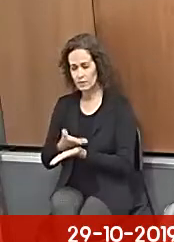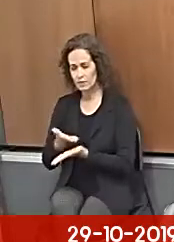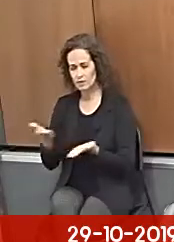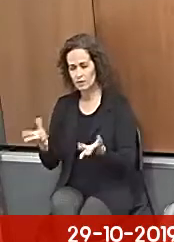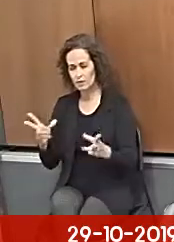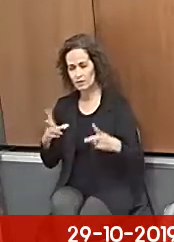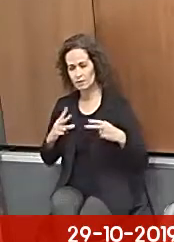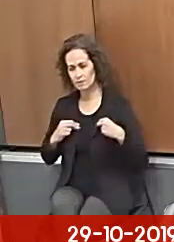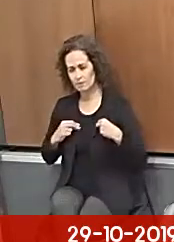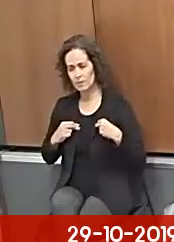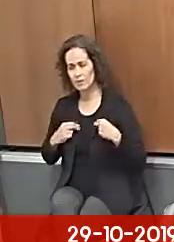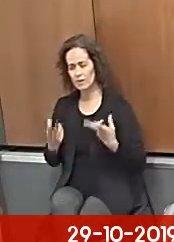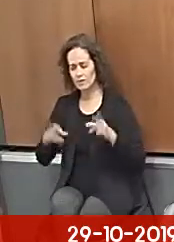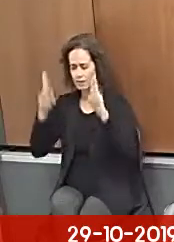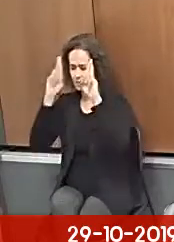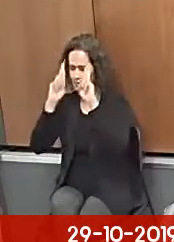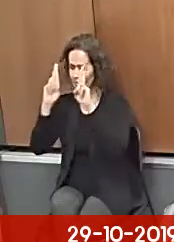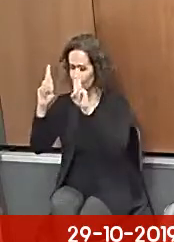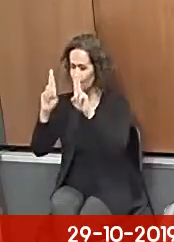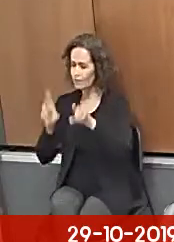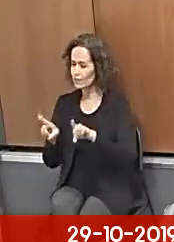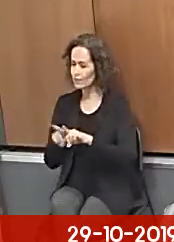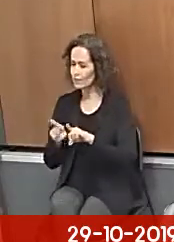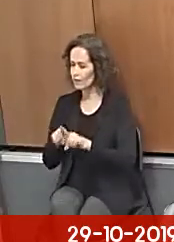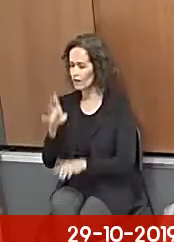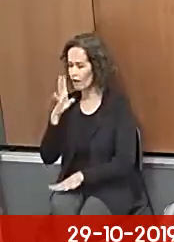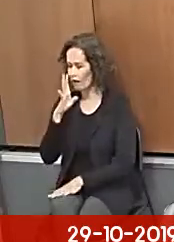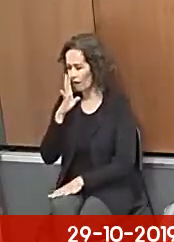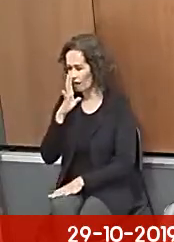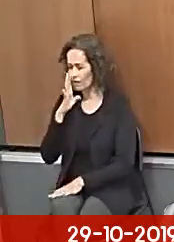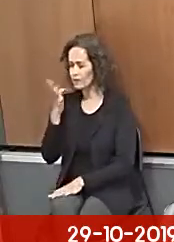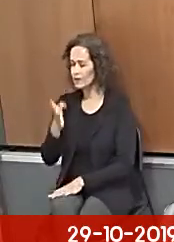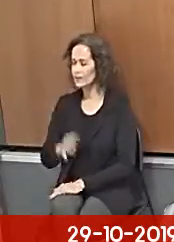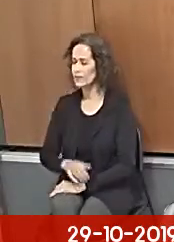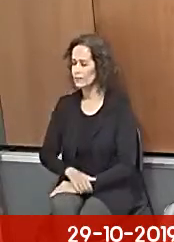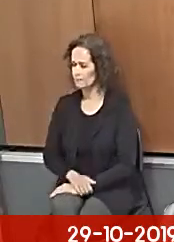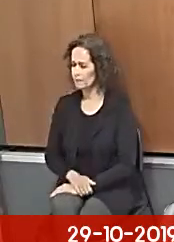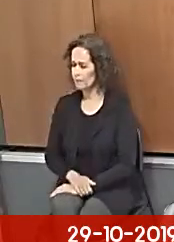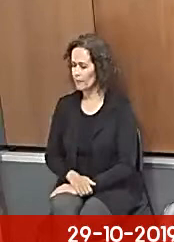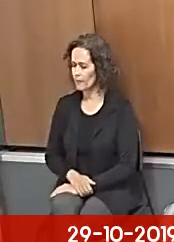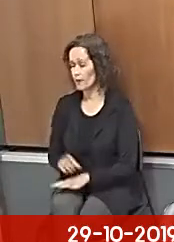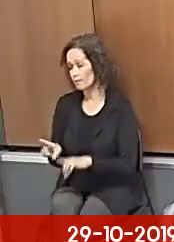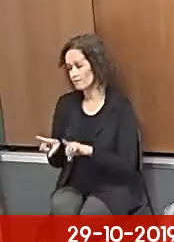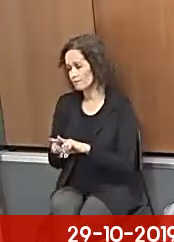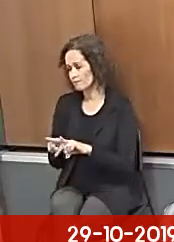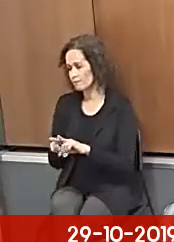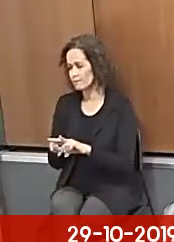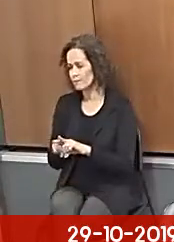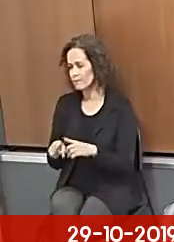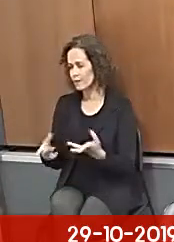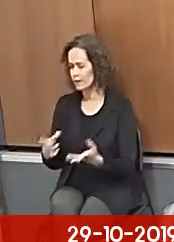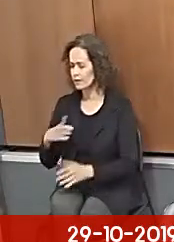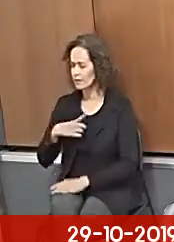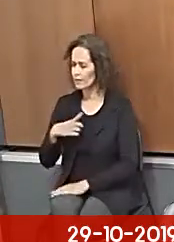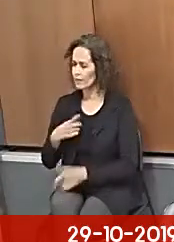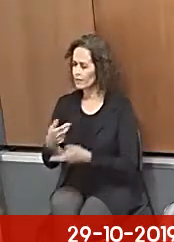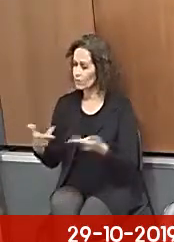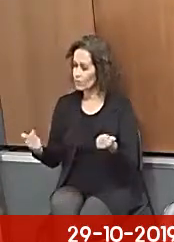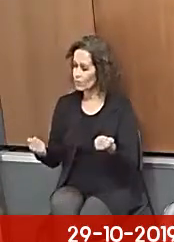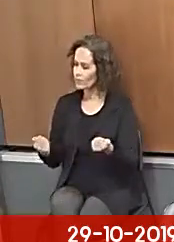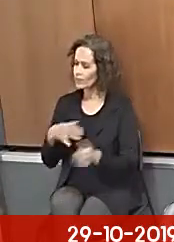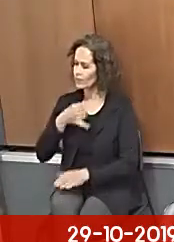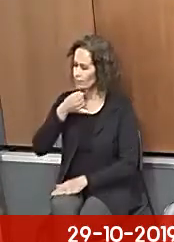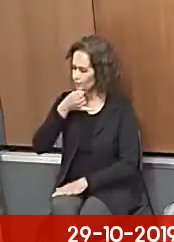merece aí o nosso respeito e a nossa admiração. E também por ver aí as coisas tristes que